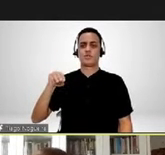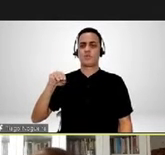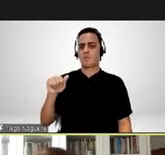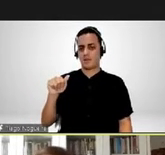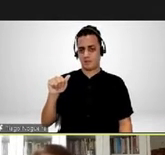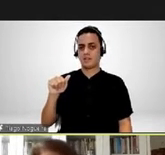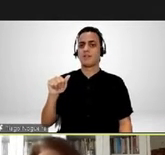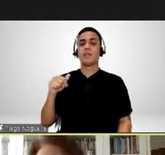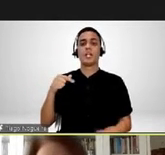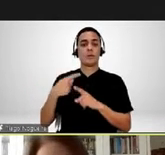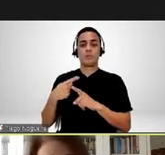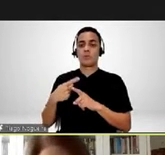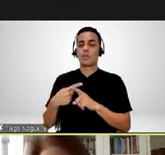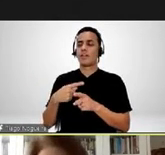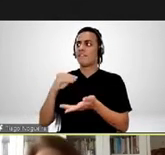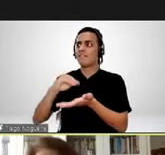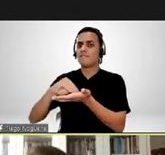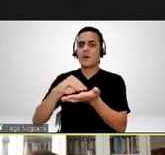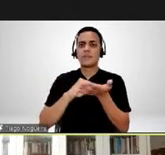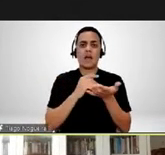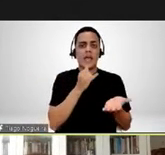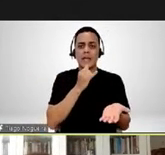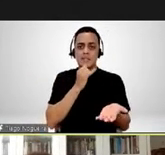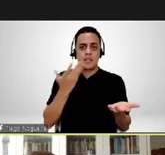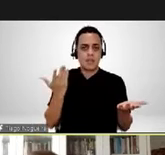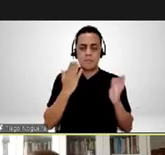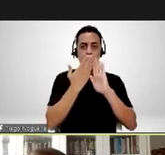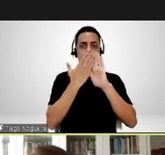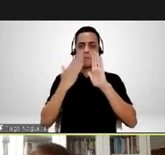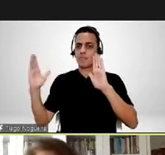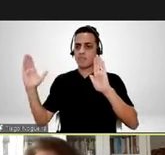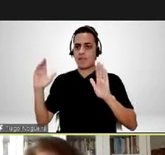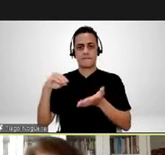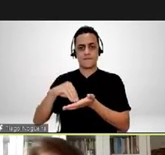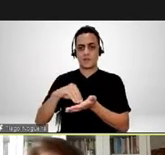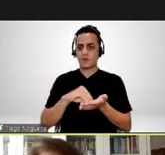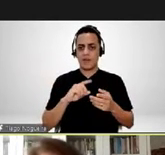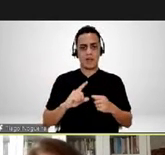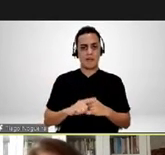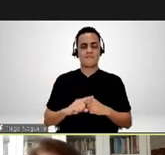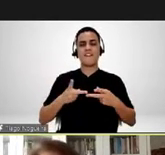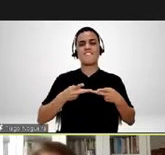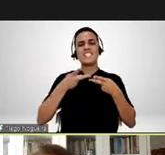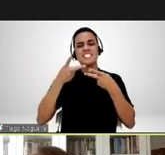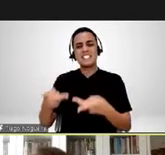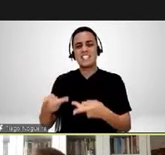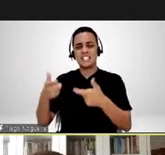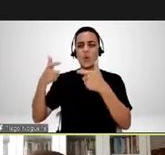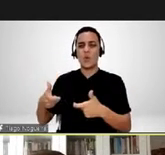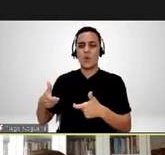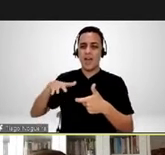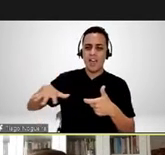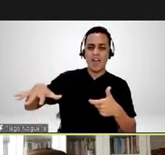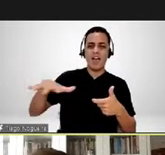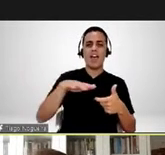até de biblioteca, dos passeios, das visitas aos eventos que eram feitos